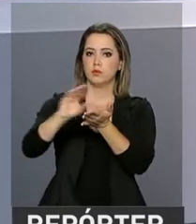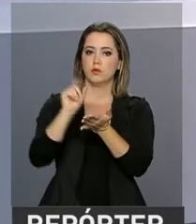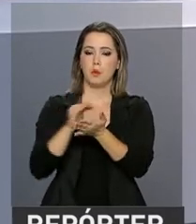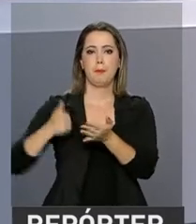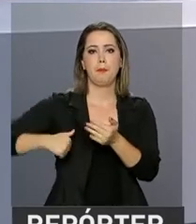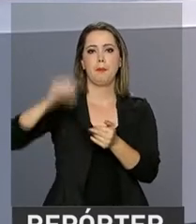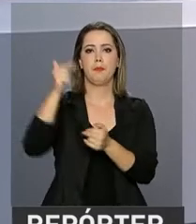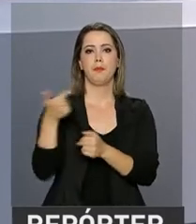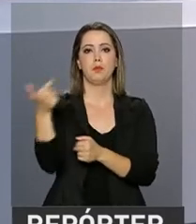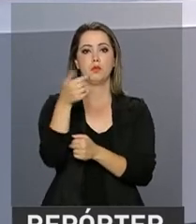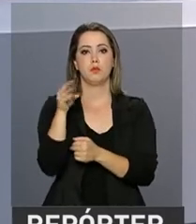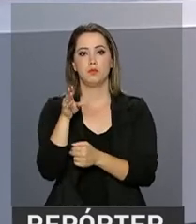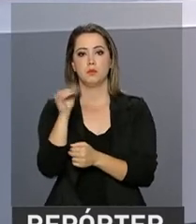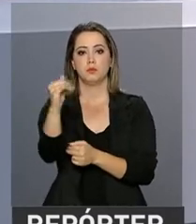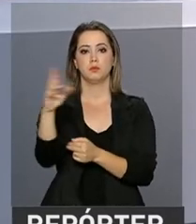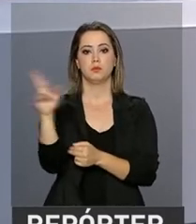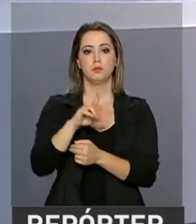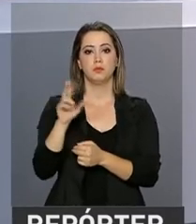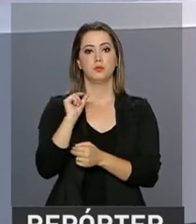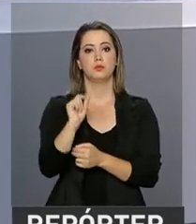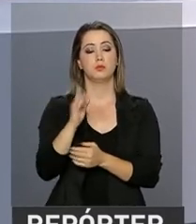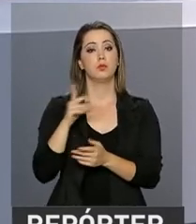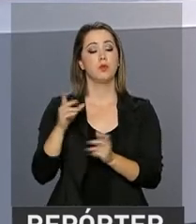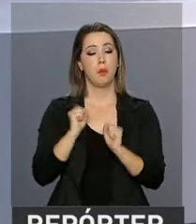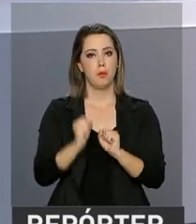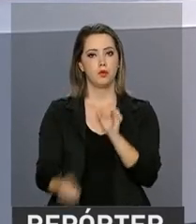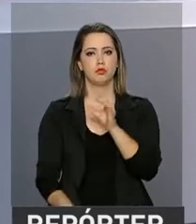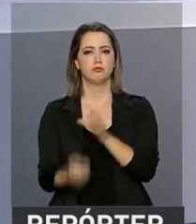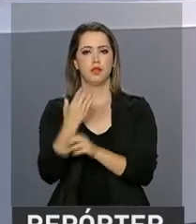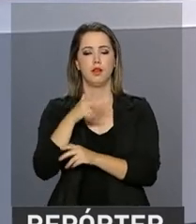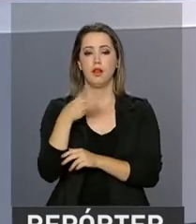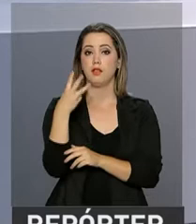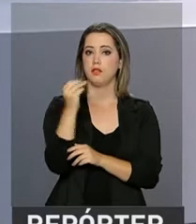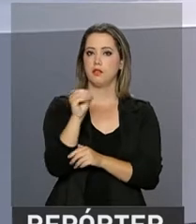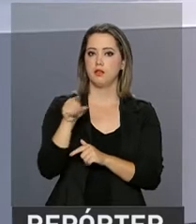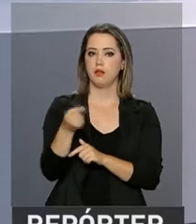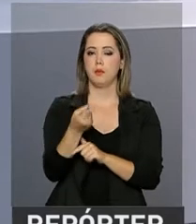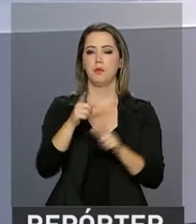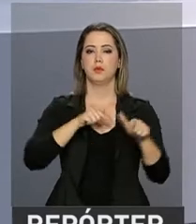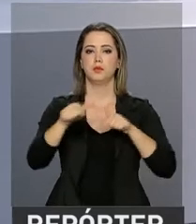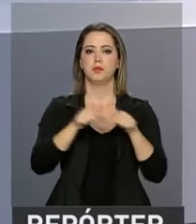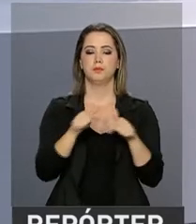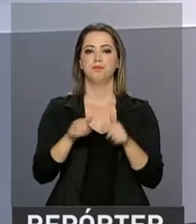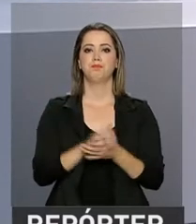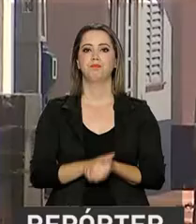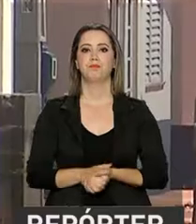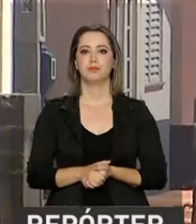que ultrapassa 2 bilhões de reais e que pode gerar 30 mil empregos diretos.